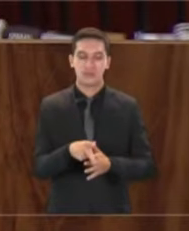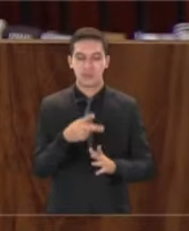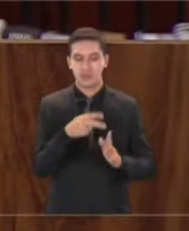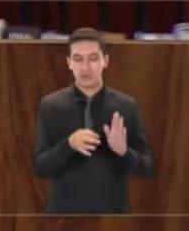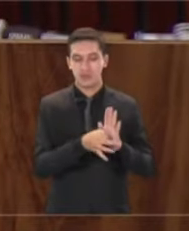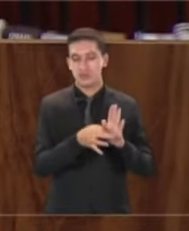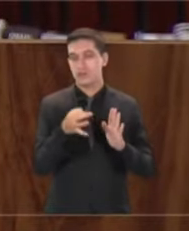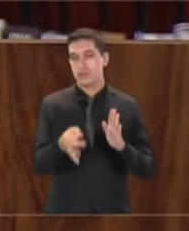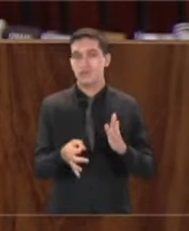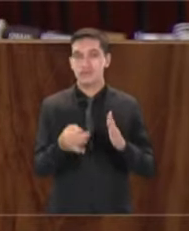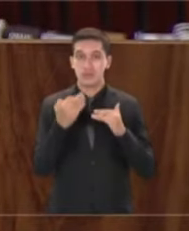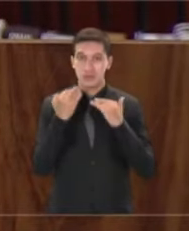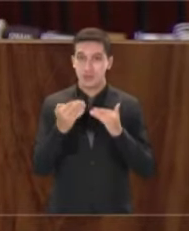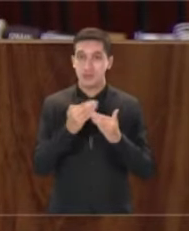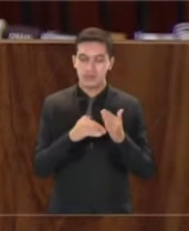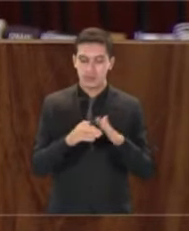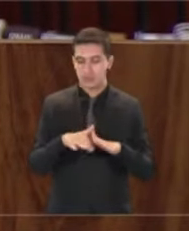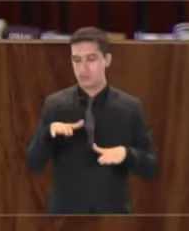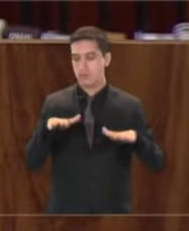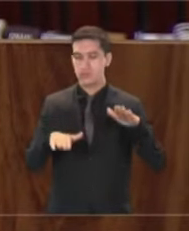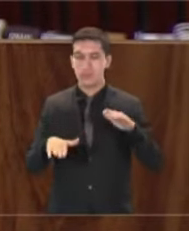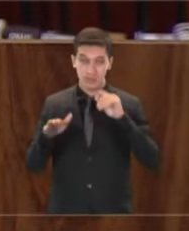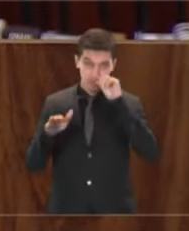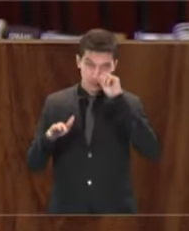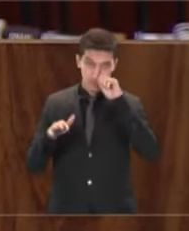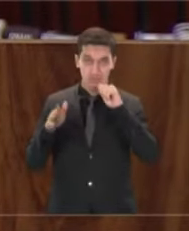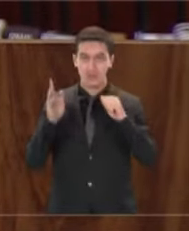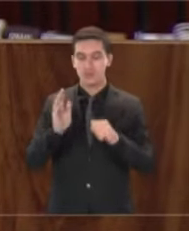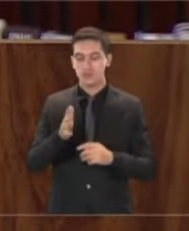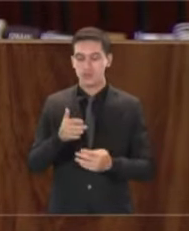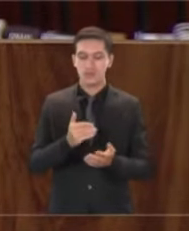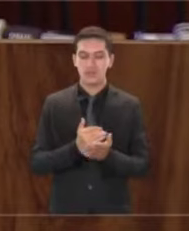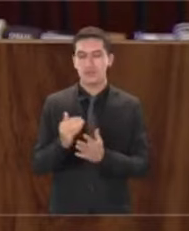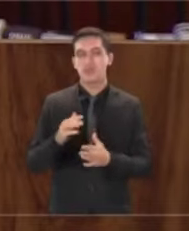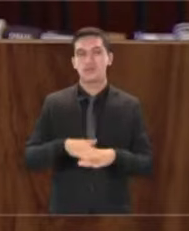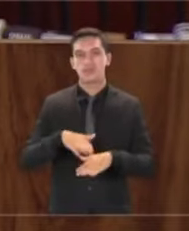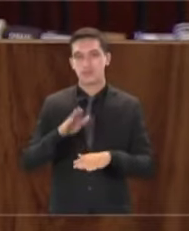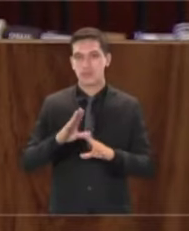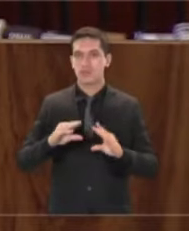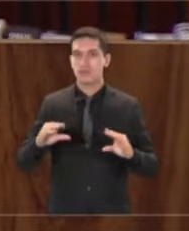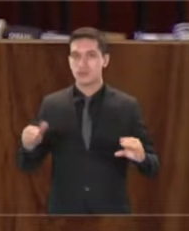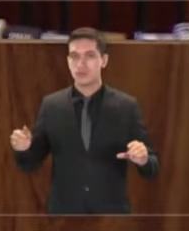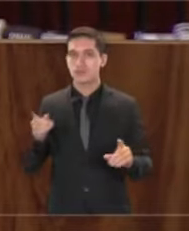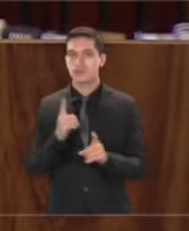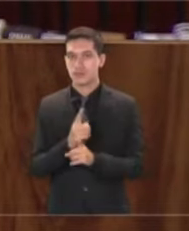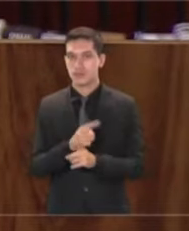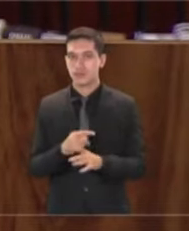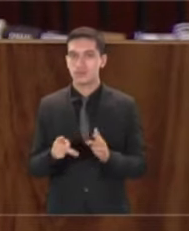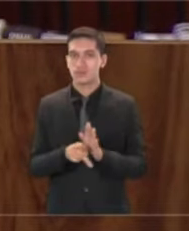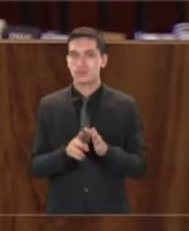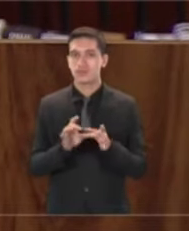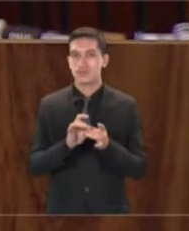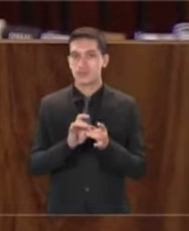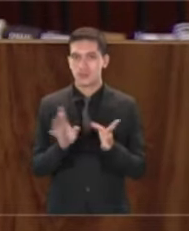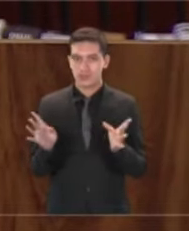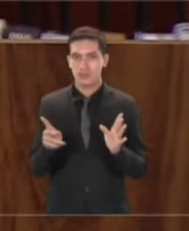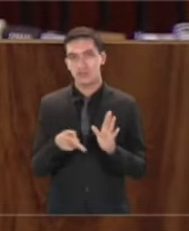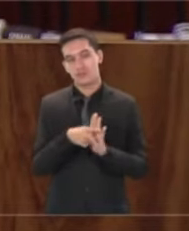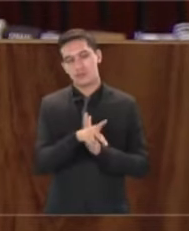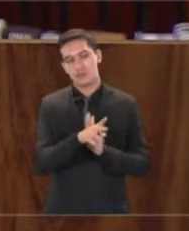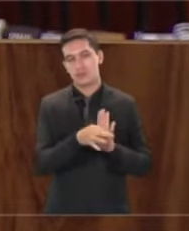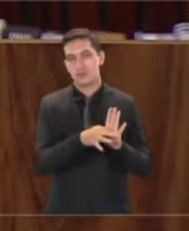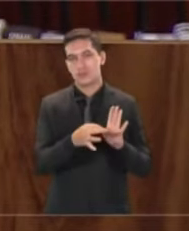opinião desborde dos níveis já naturalmente mais elasticidos da liberdade de